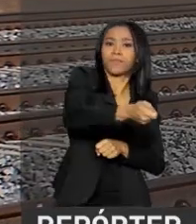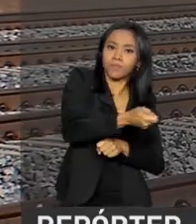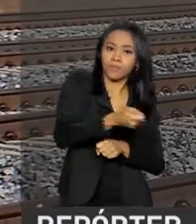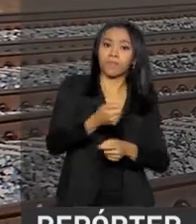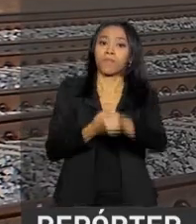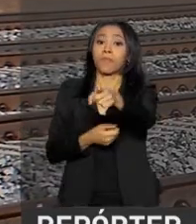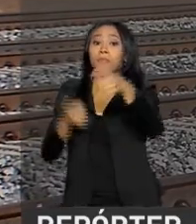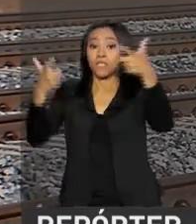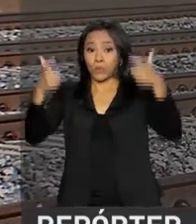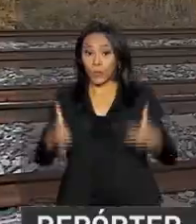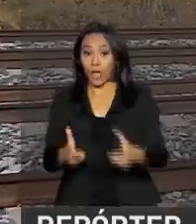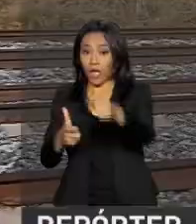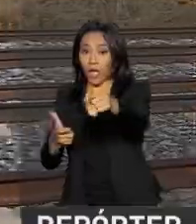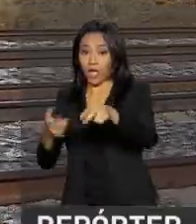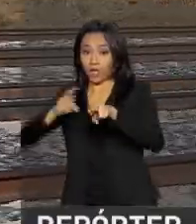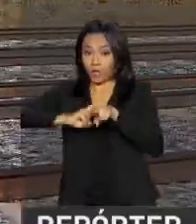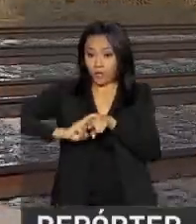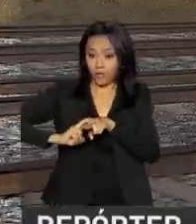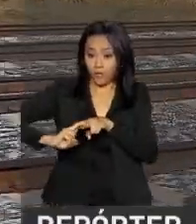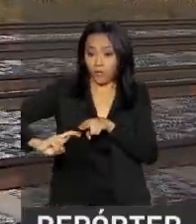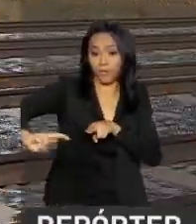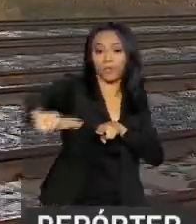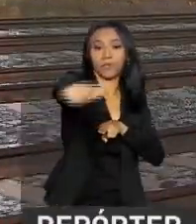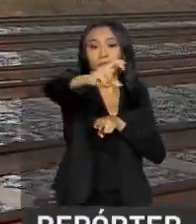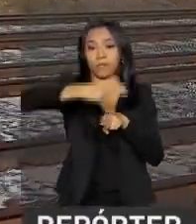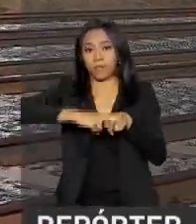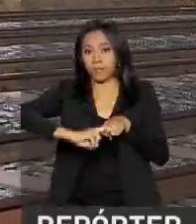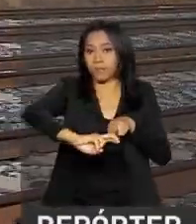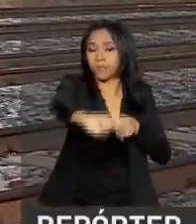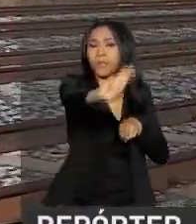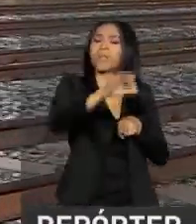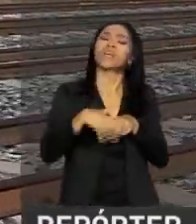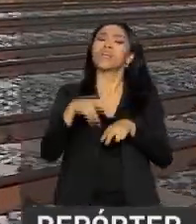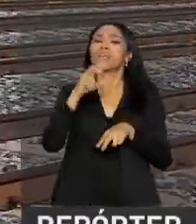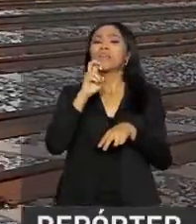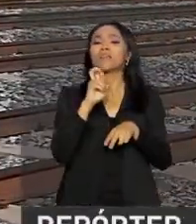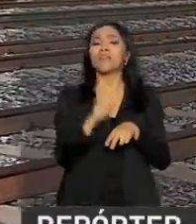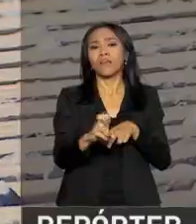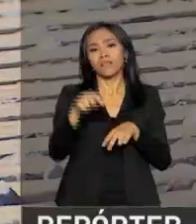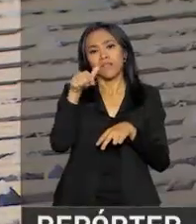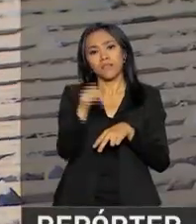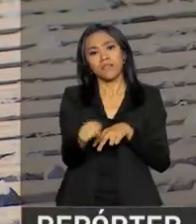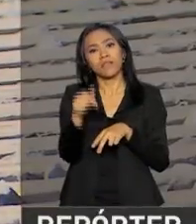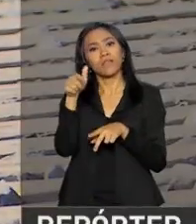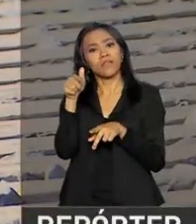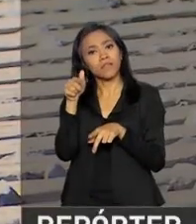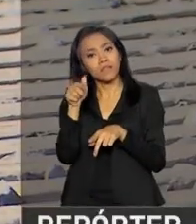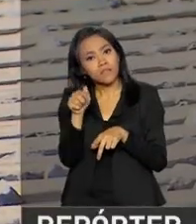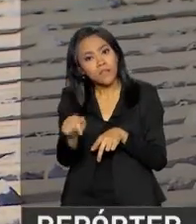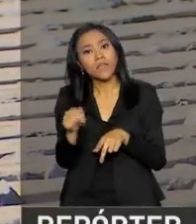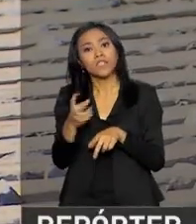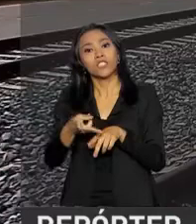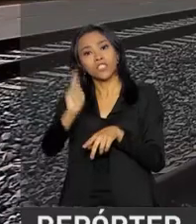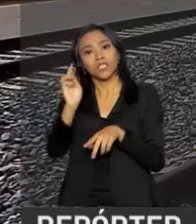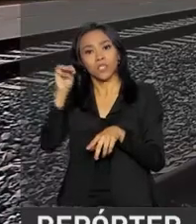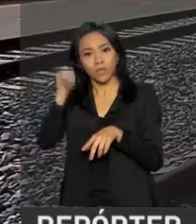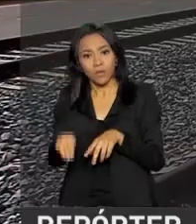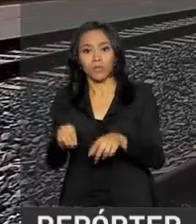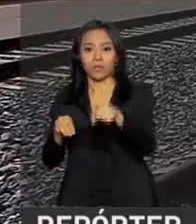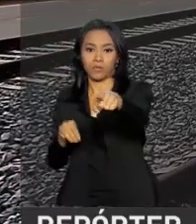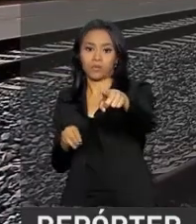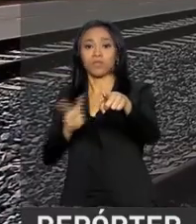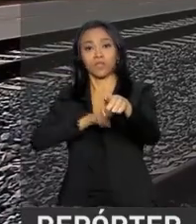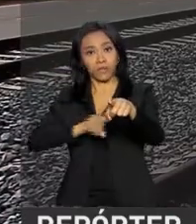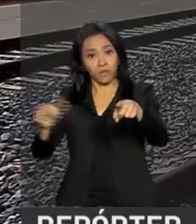também faz parte dos mil 537 quilômetros de trilhos da ferrovia norte sul que vão ser